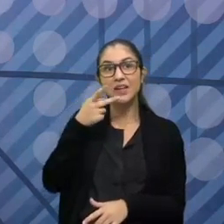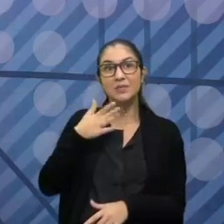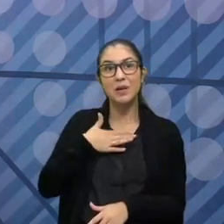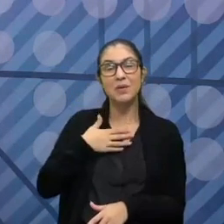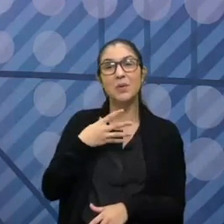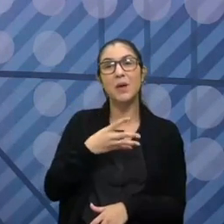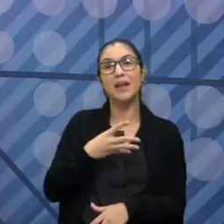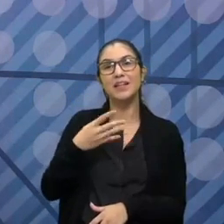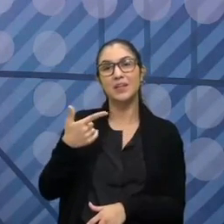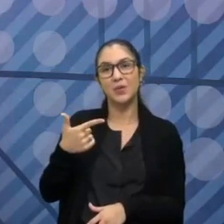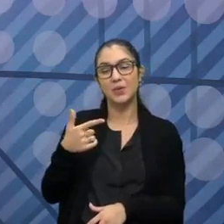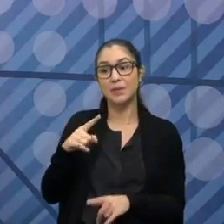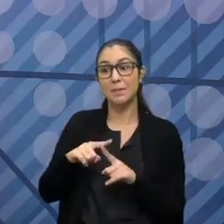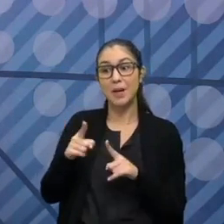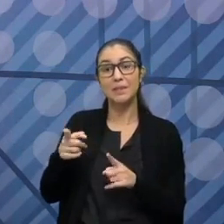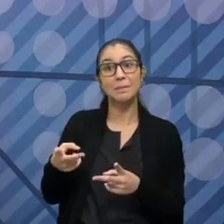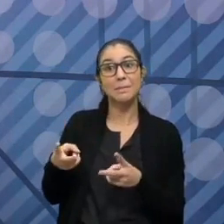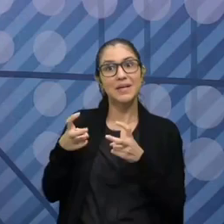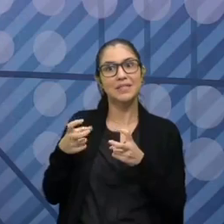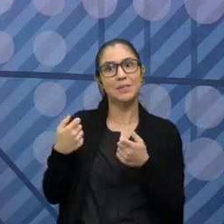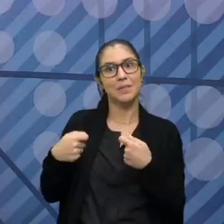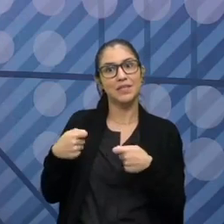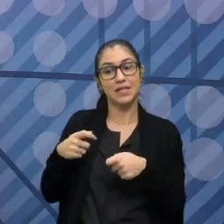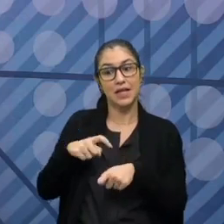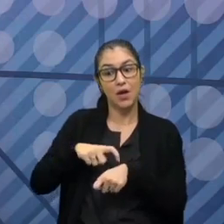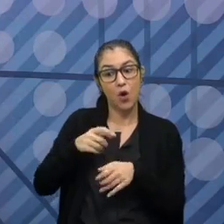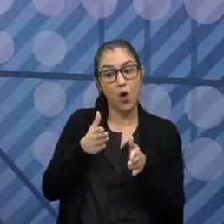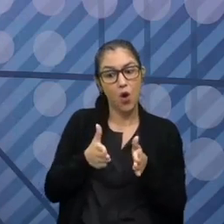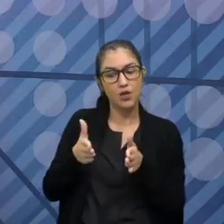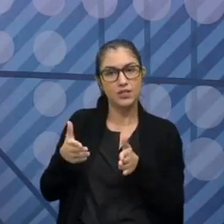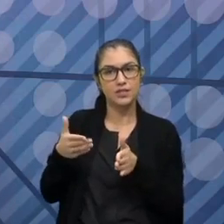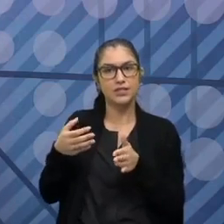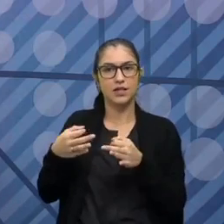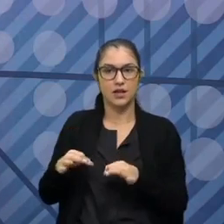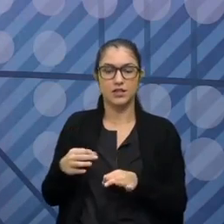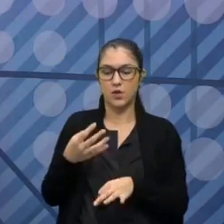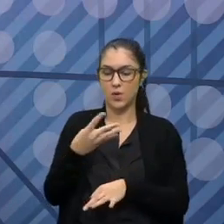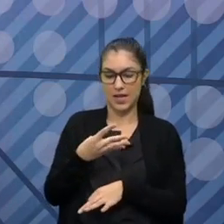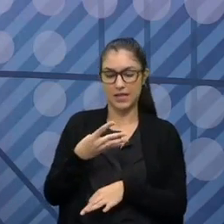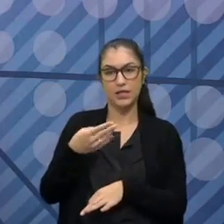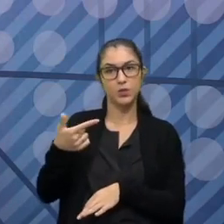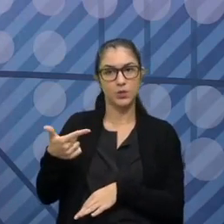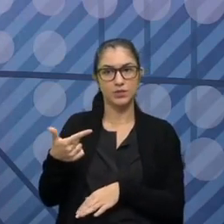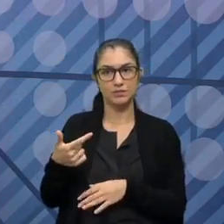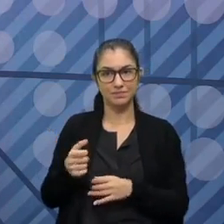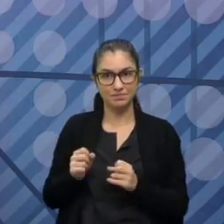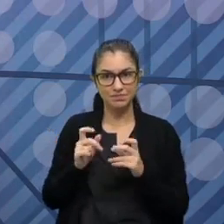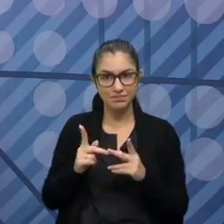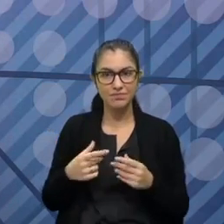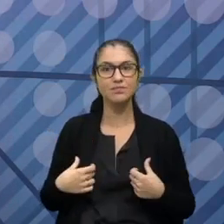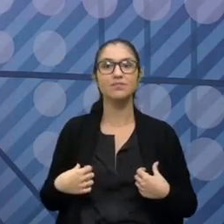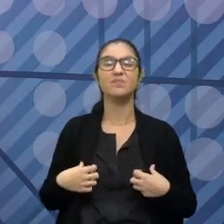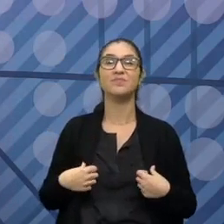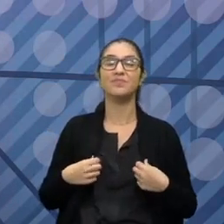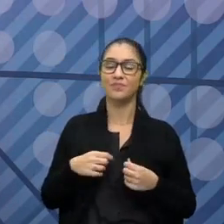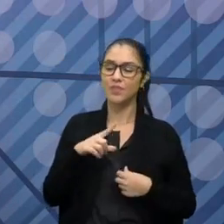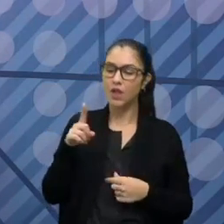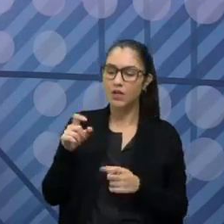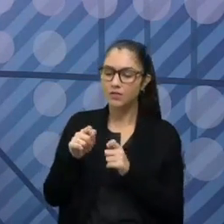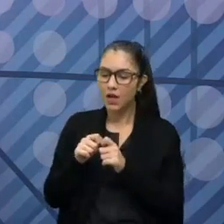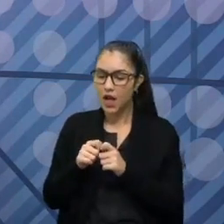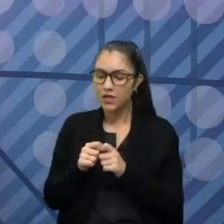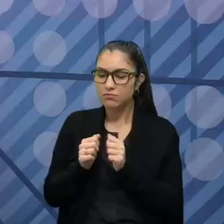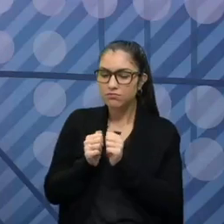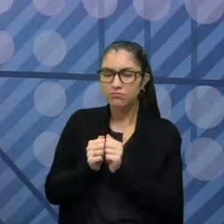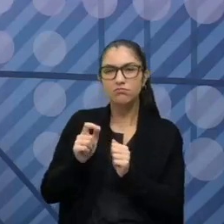falando 42, mas ele tem que perceber que ele tem que fazer na ordem certa. 42. Ok? Então, é assim que eles trabalham.